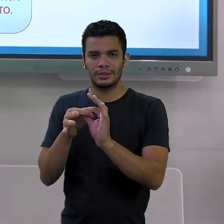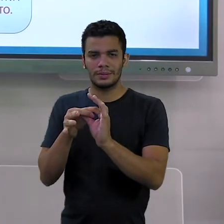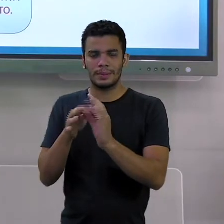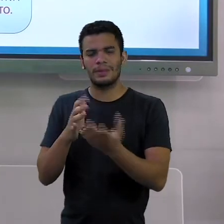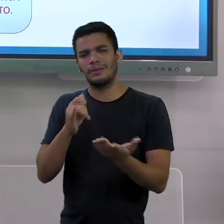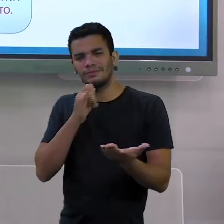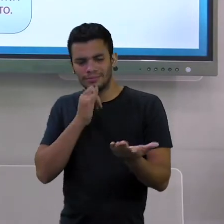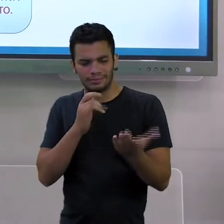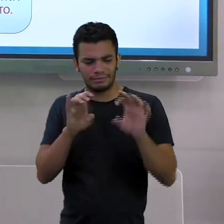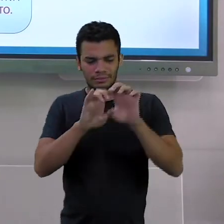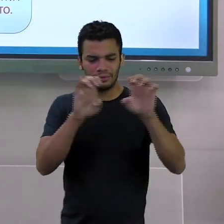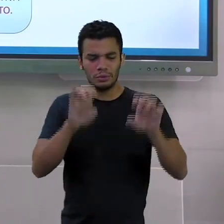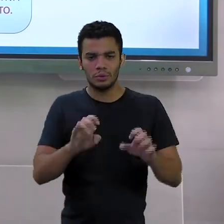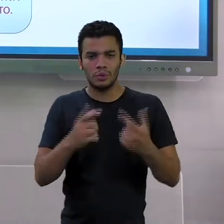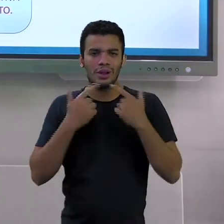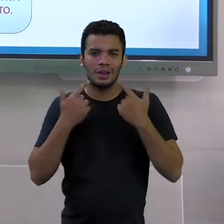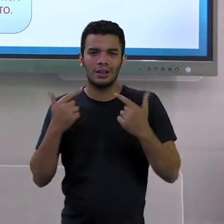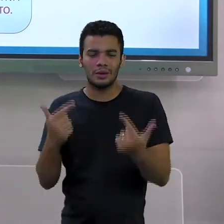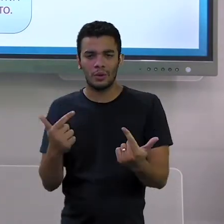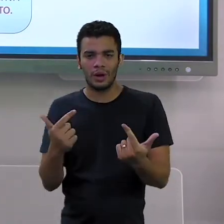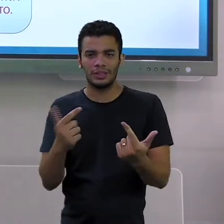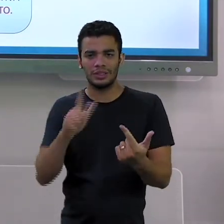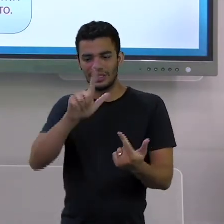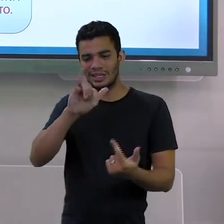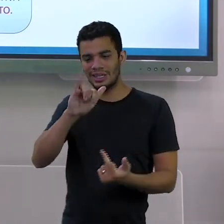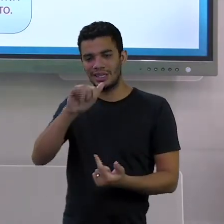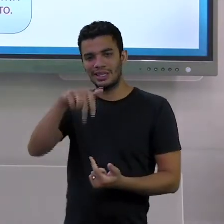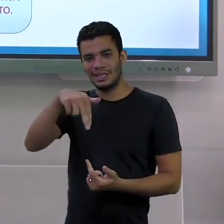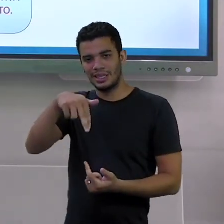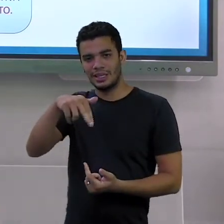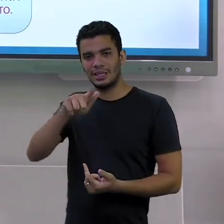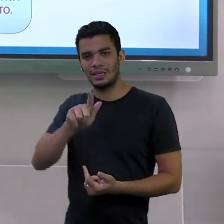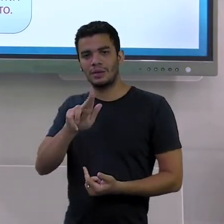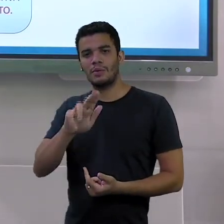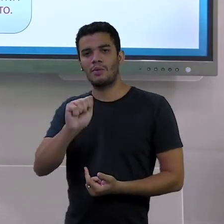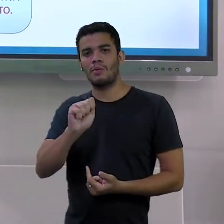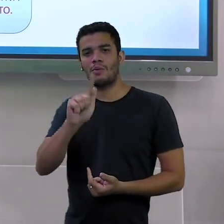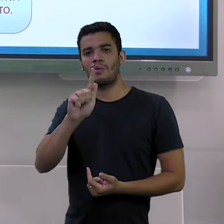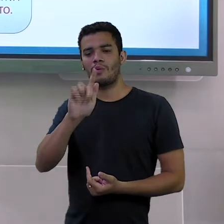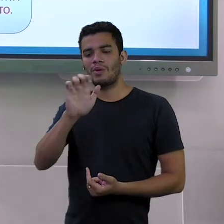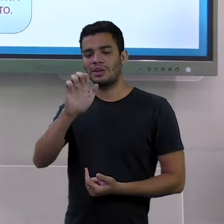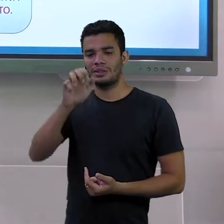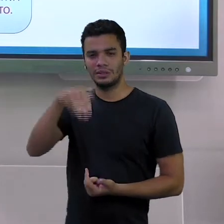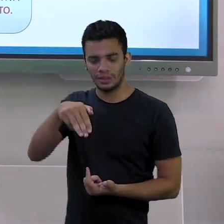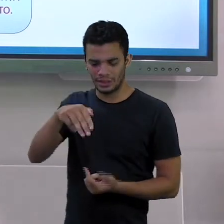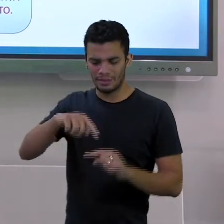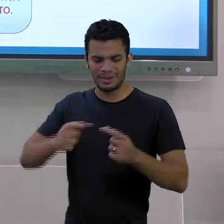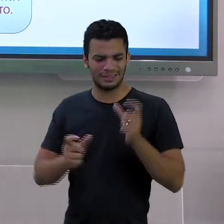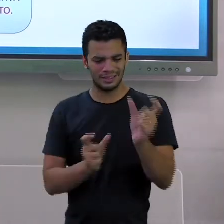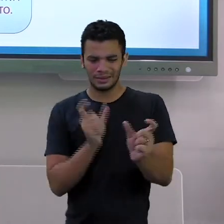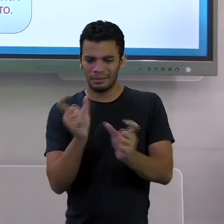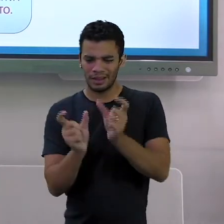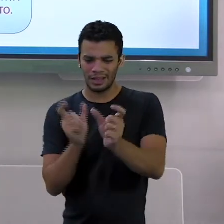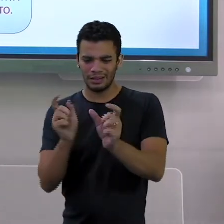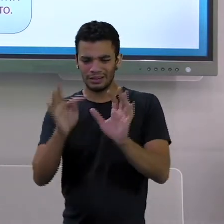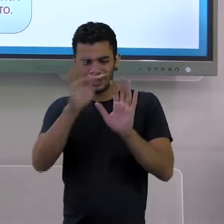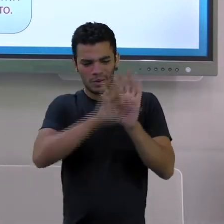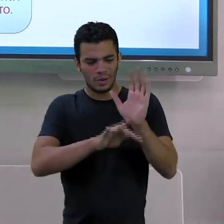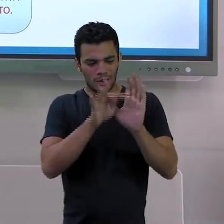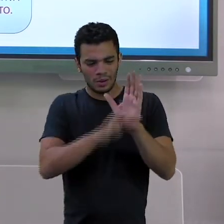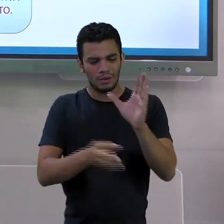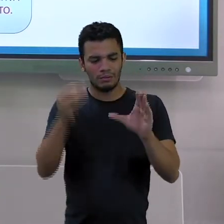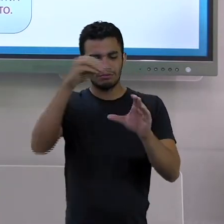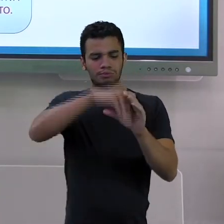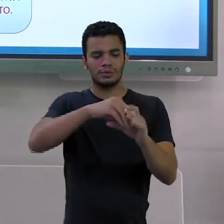estrutura, linguagem e temática? O que significam essas palavras dentro de um texto? Vamos compreender um pouco